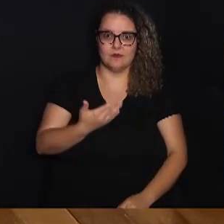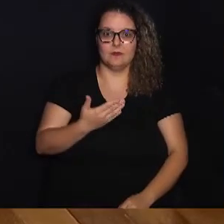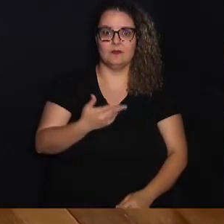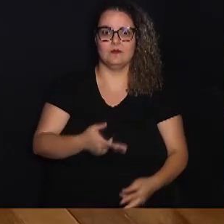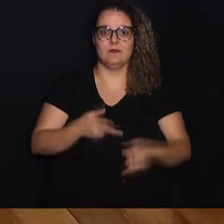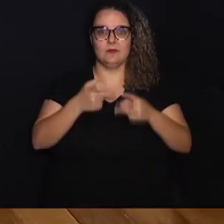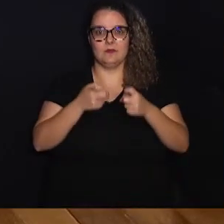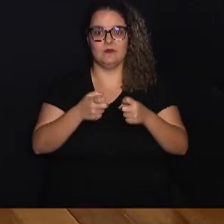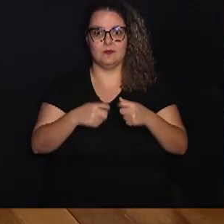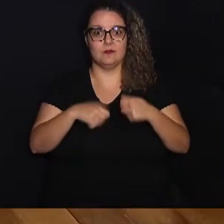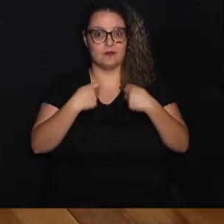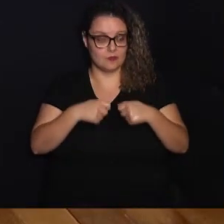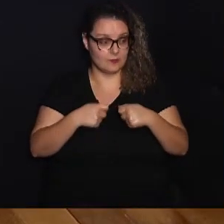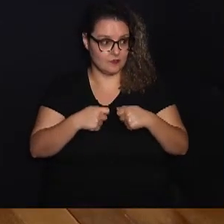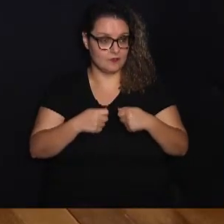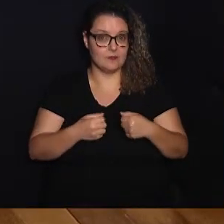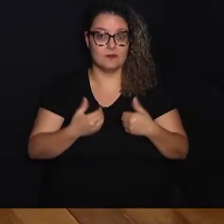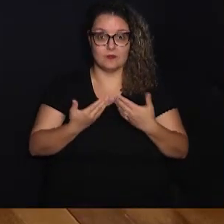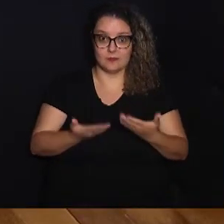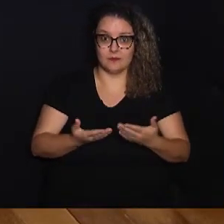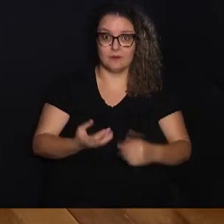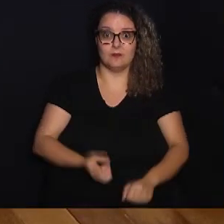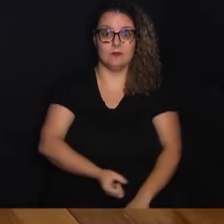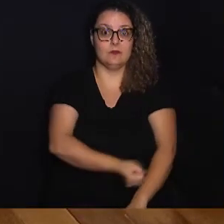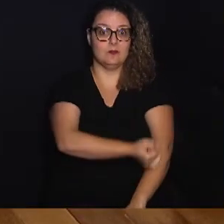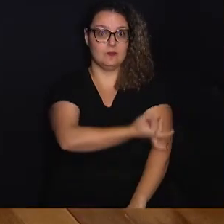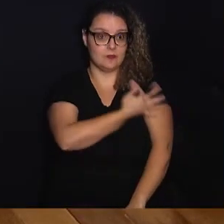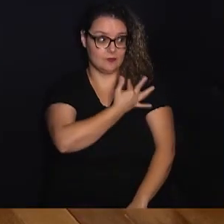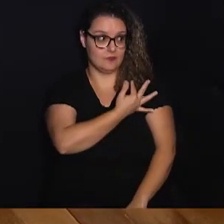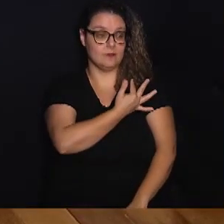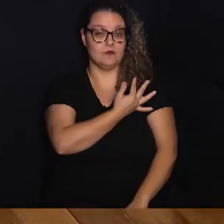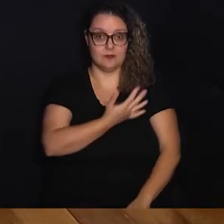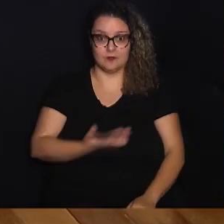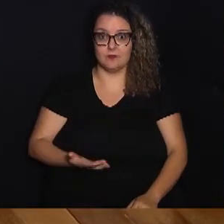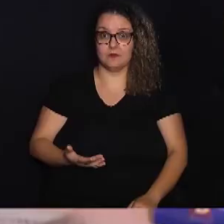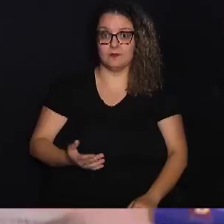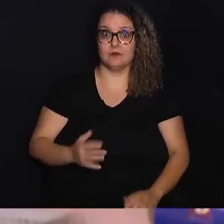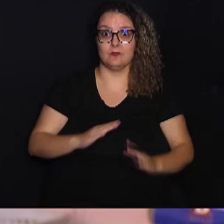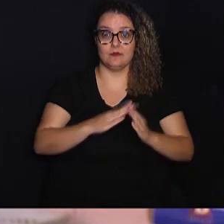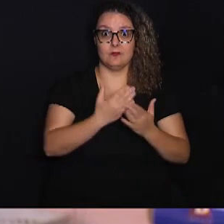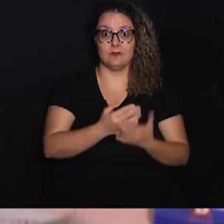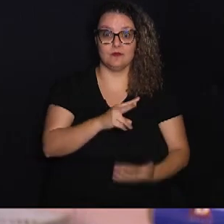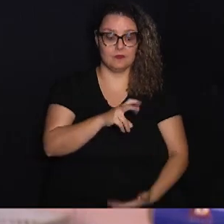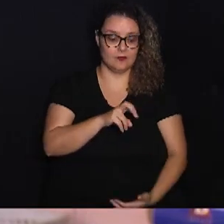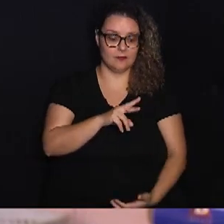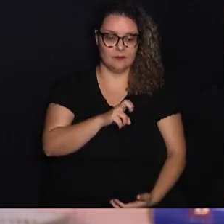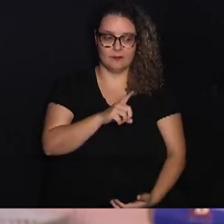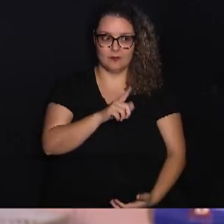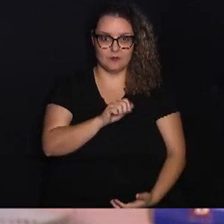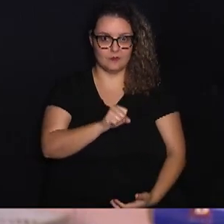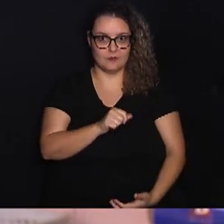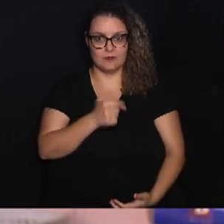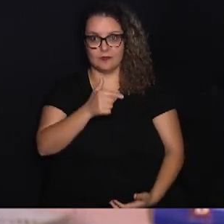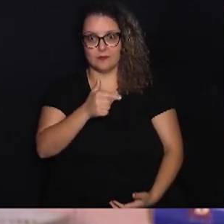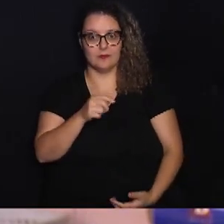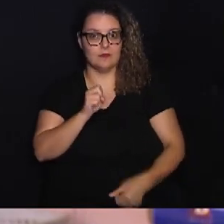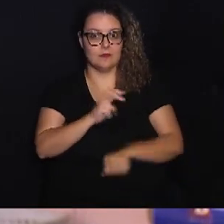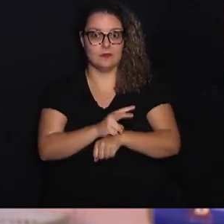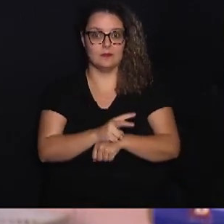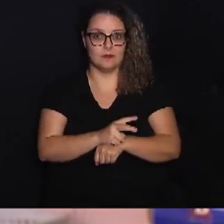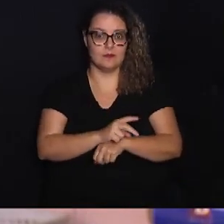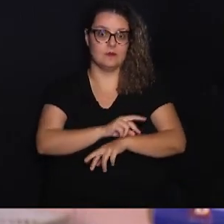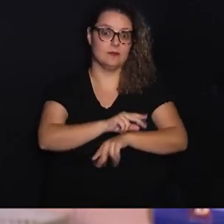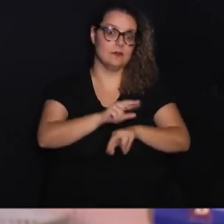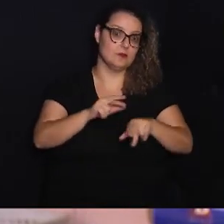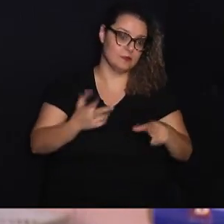com a necessidade de ir para o ensino fundamental, a Escola Veredas não tinha mais vaga, ela já estava com muita demanda e os nossos filhos não